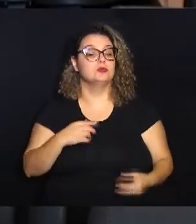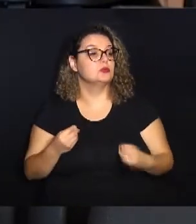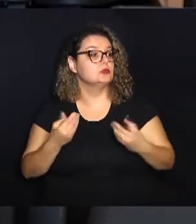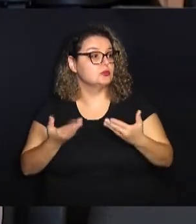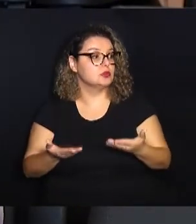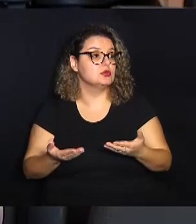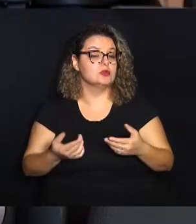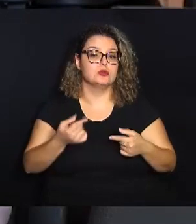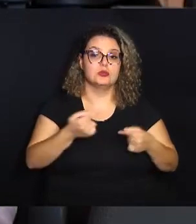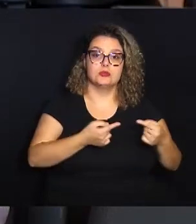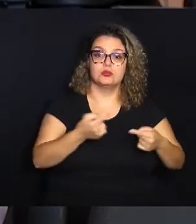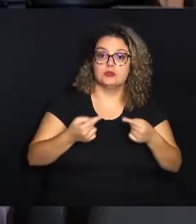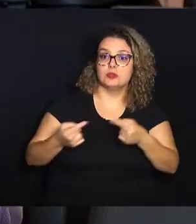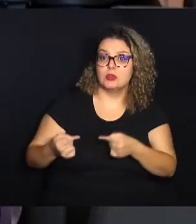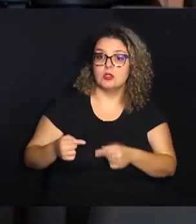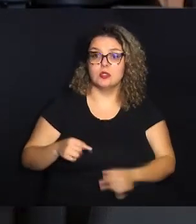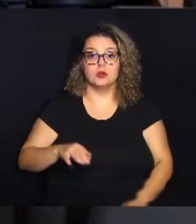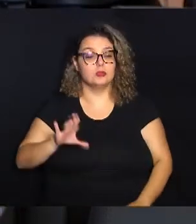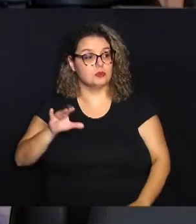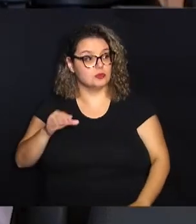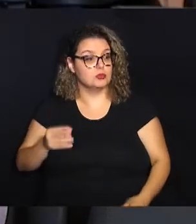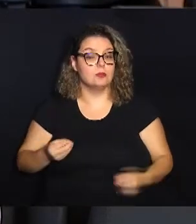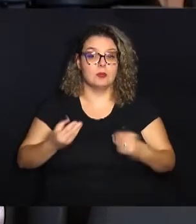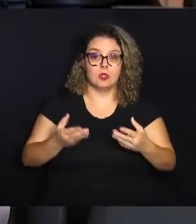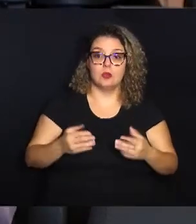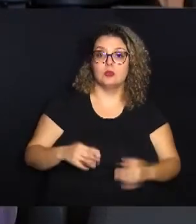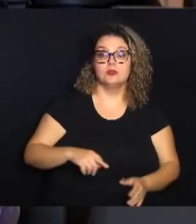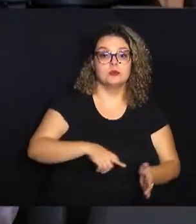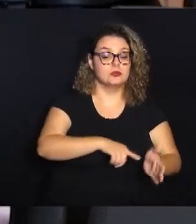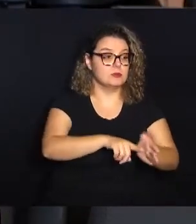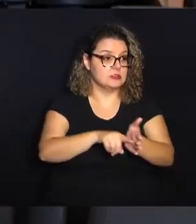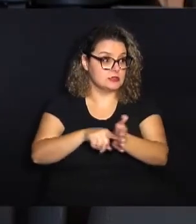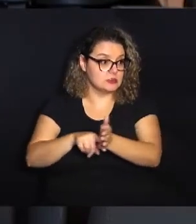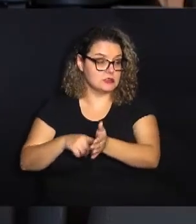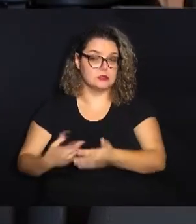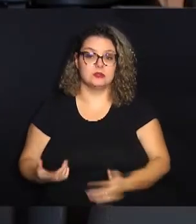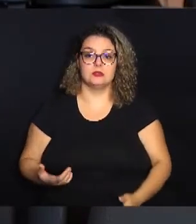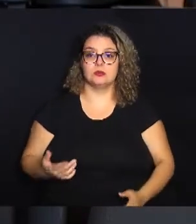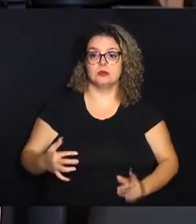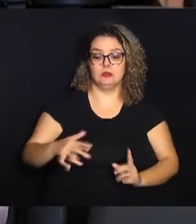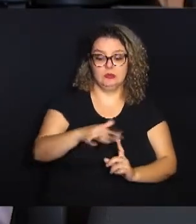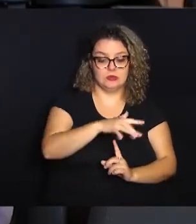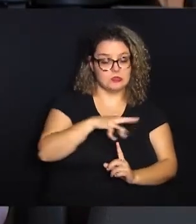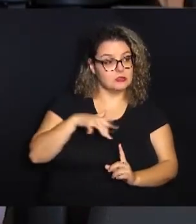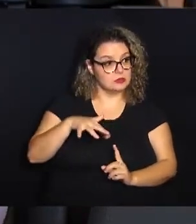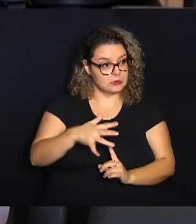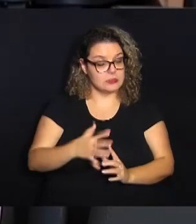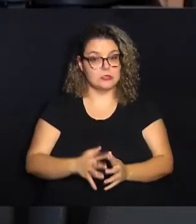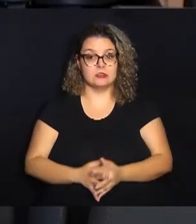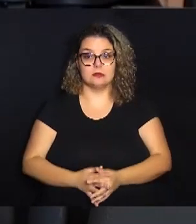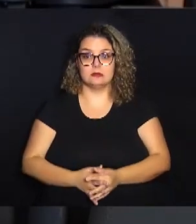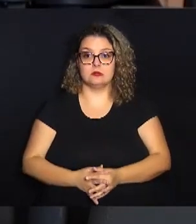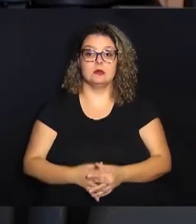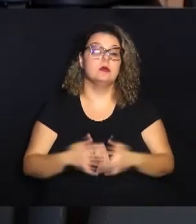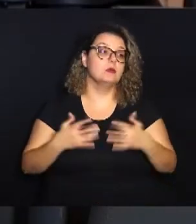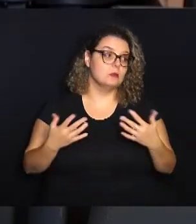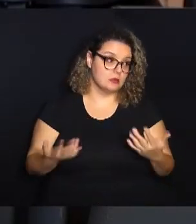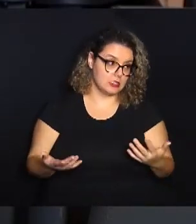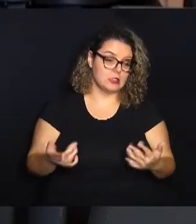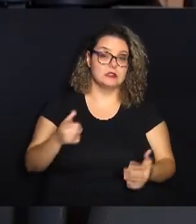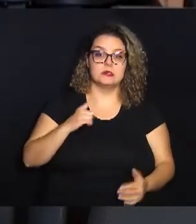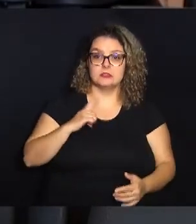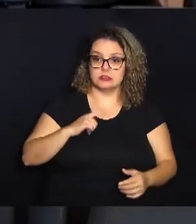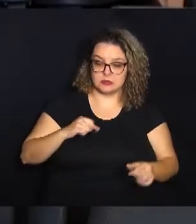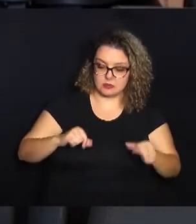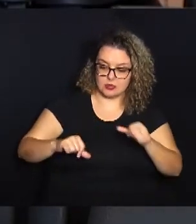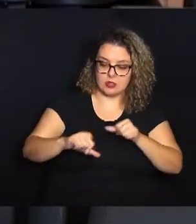nos debates, os cientistas trazem, os pesquisadores, os ambientalistas, mas que demanda uma